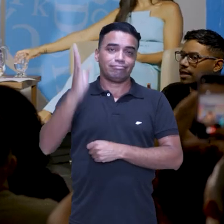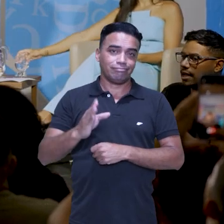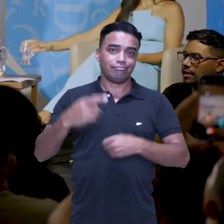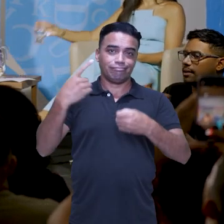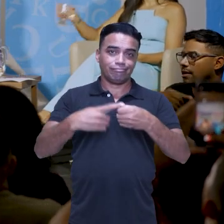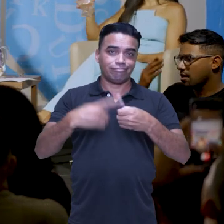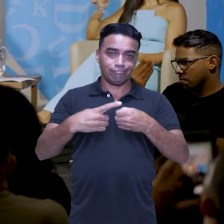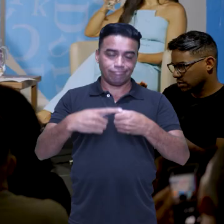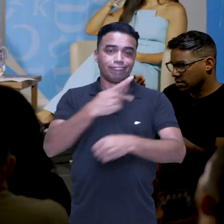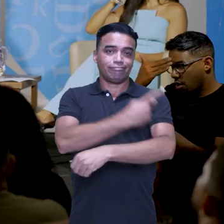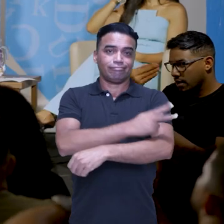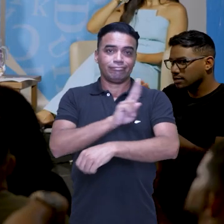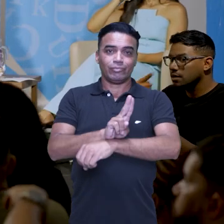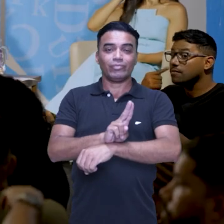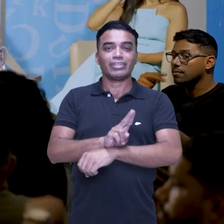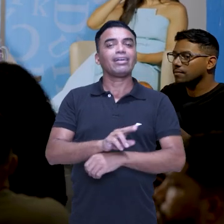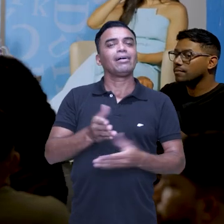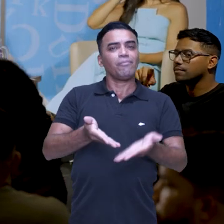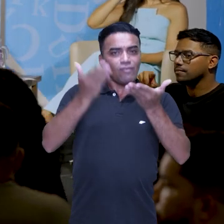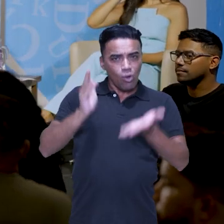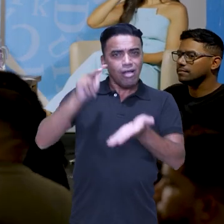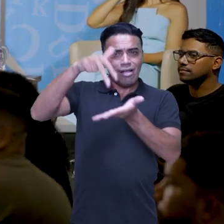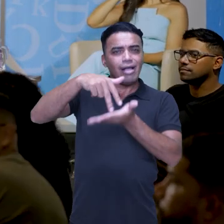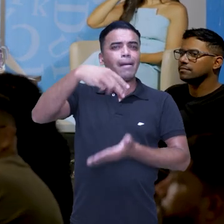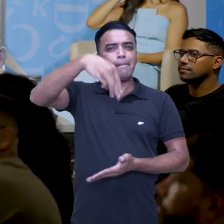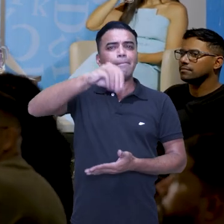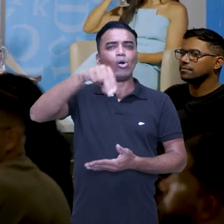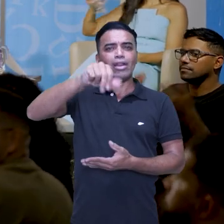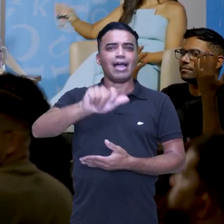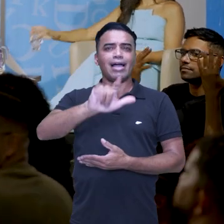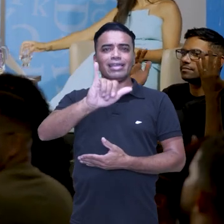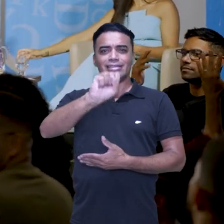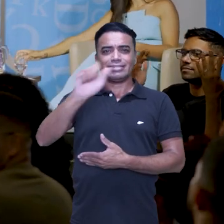a Mona Lisa. Fica de pé, Mona Lisa, por favor.